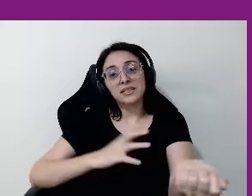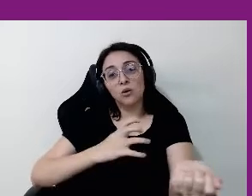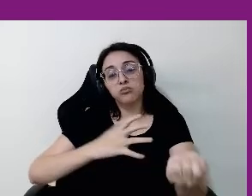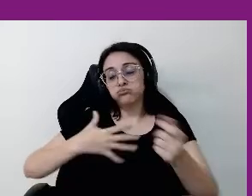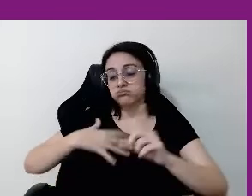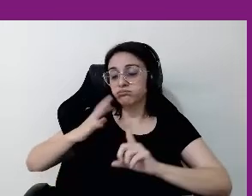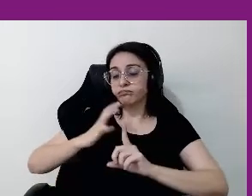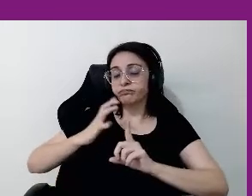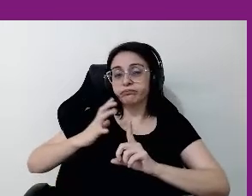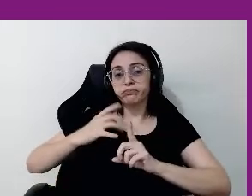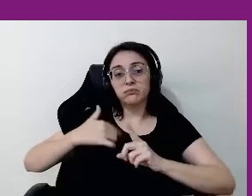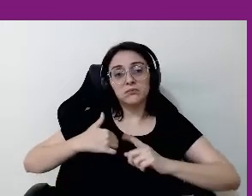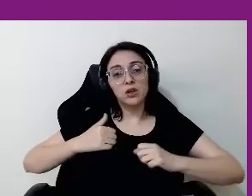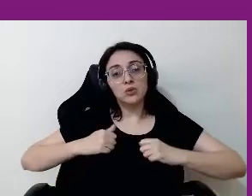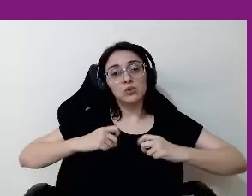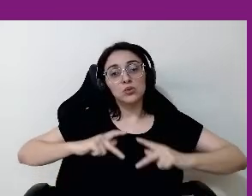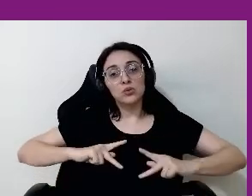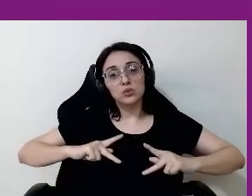Calcular mechanical power,